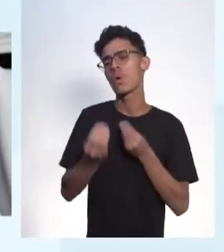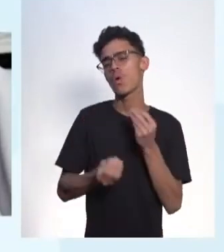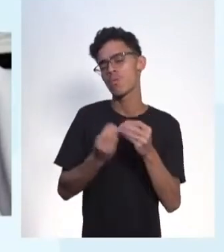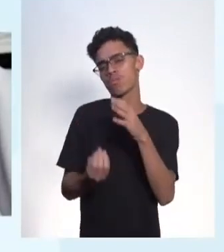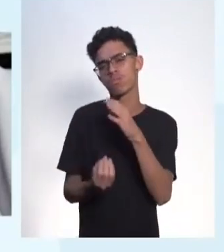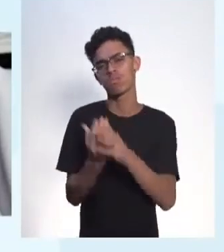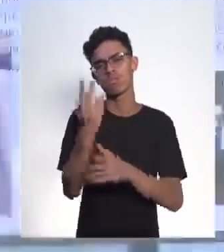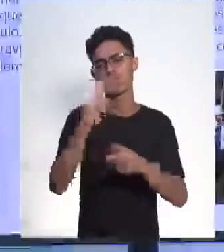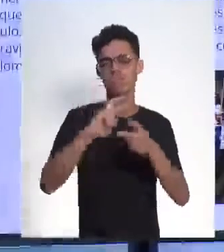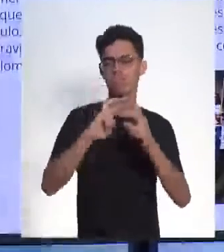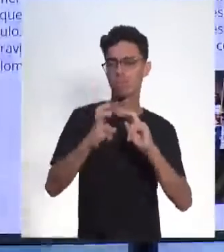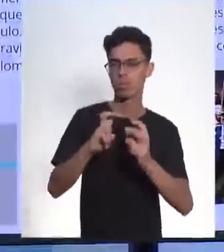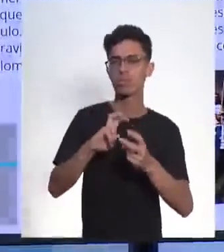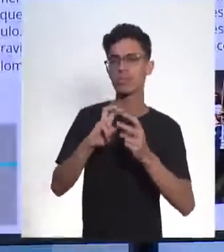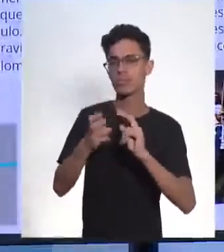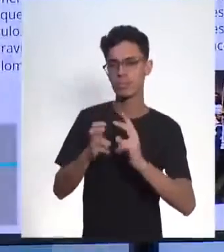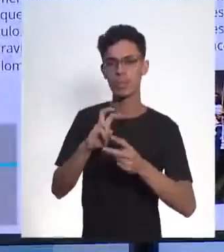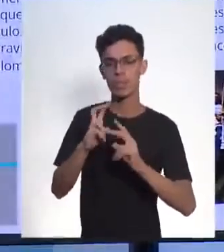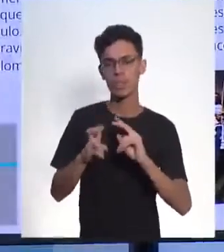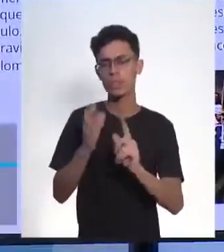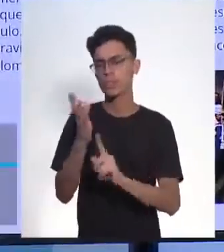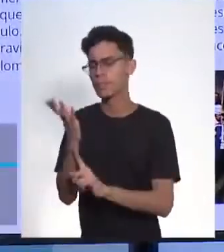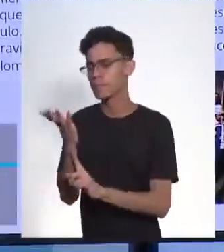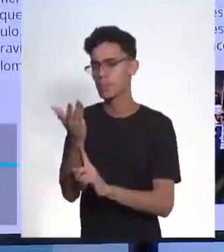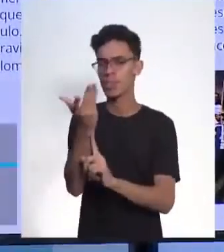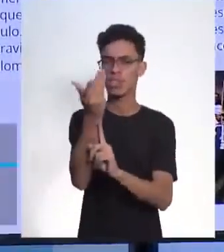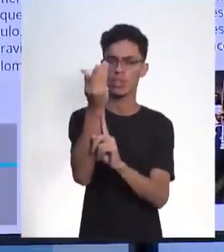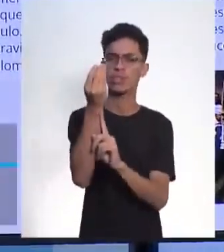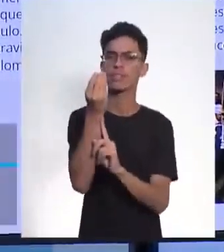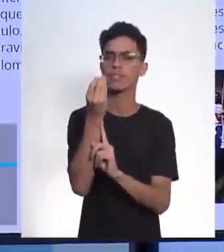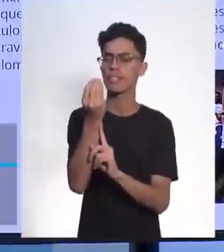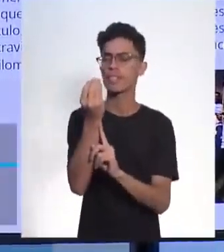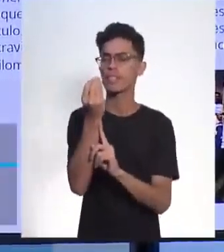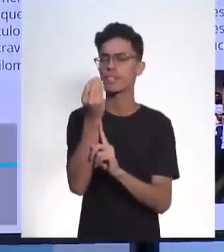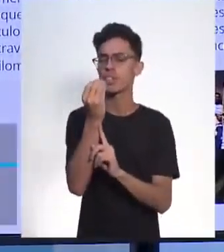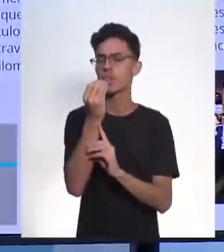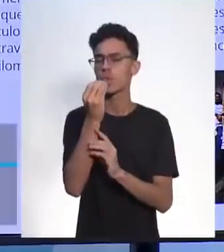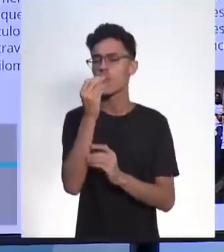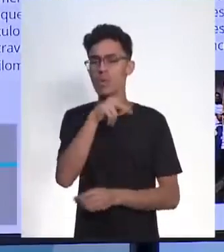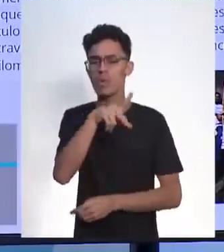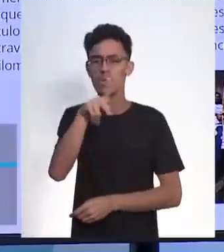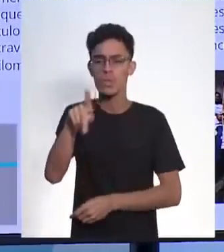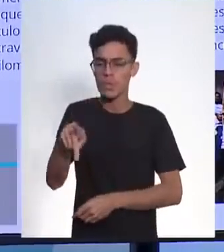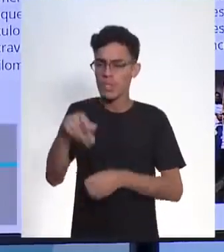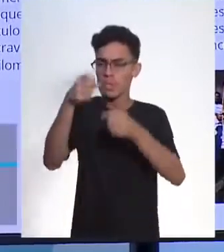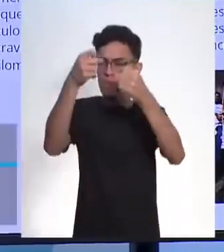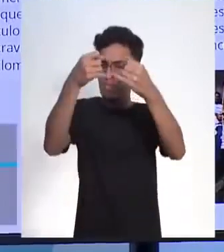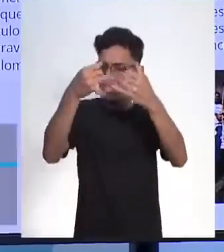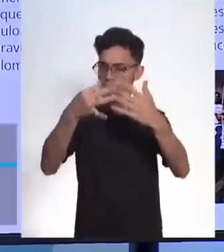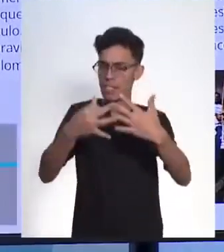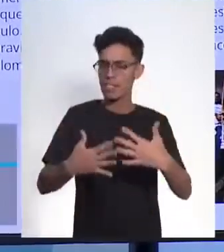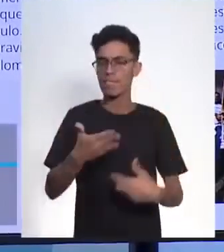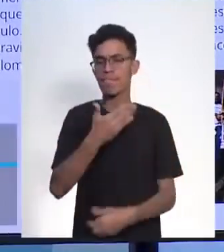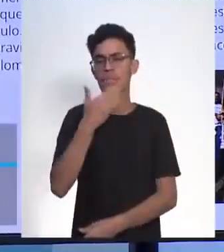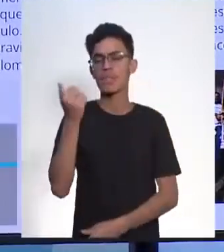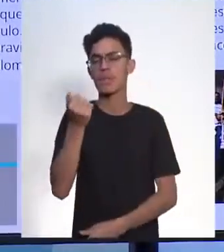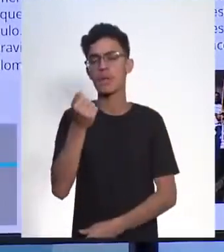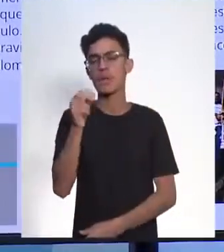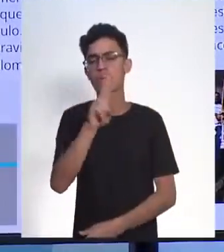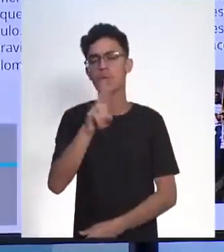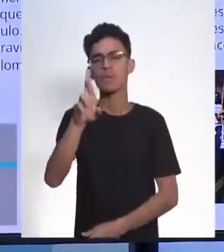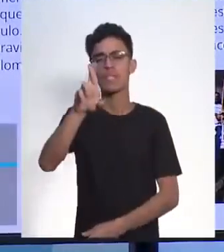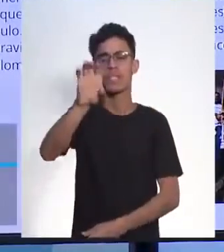e o que de fato é essa arte, será o professor Reginaldo que vai nos falar